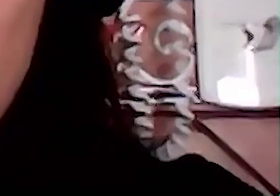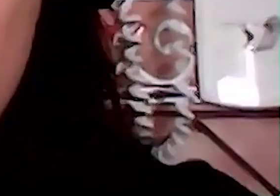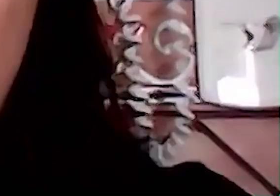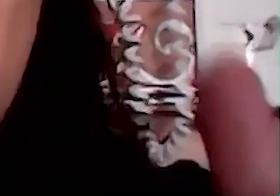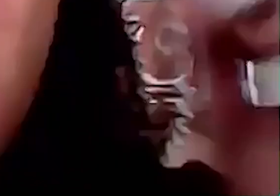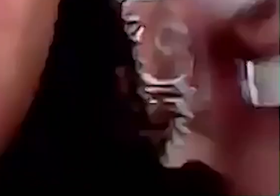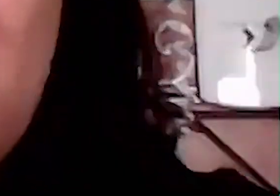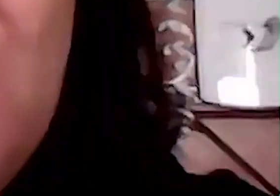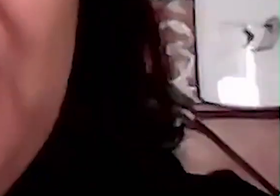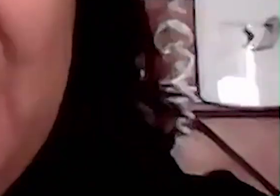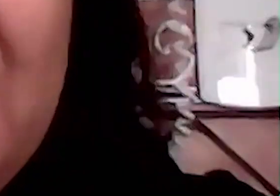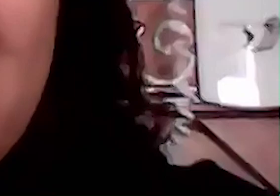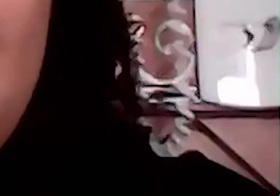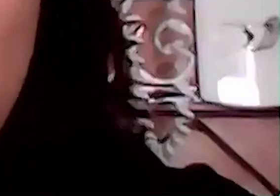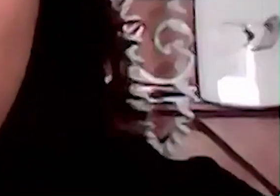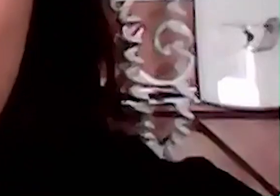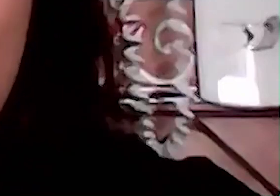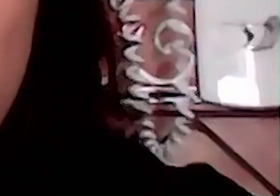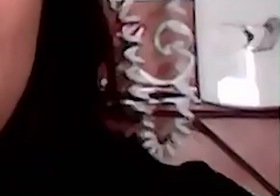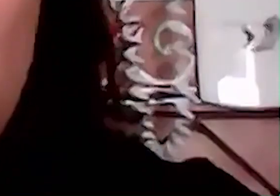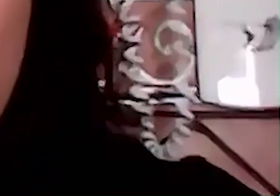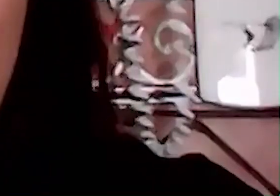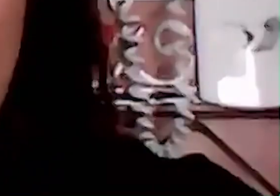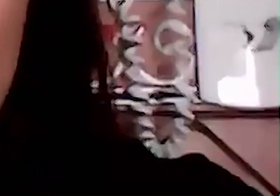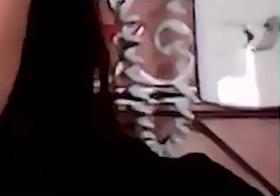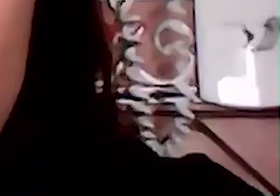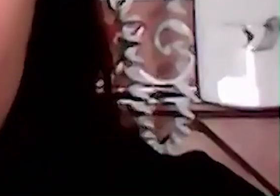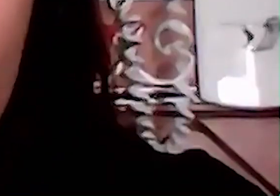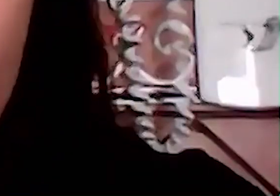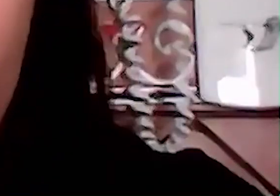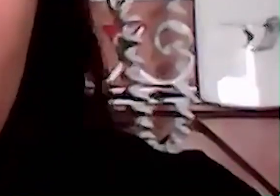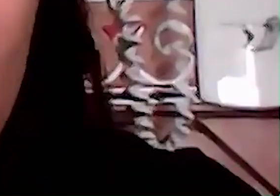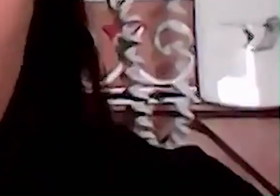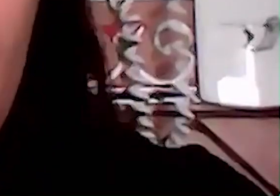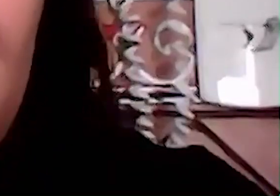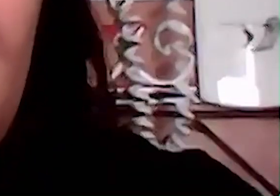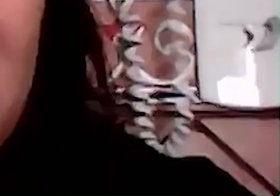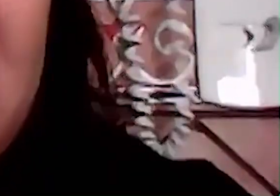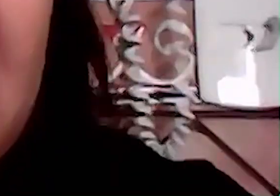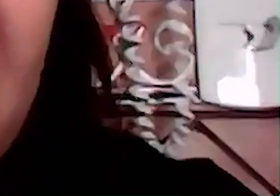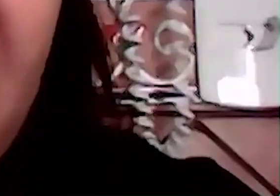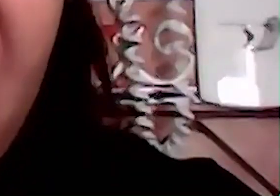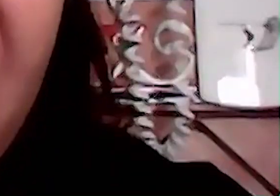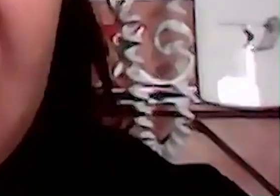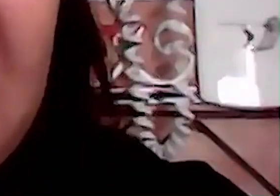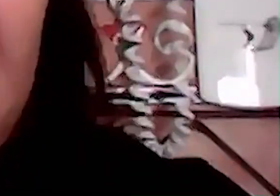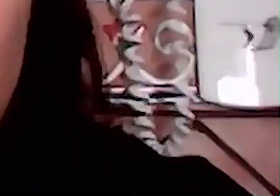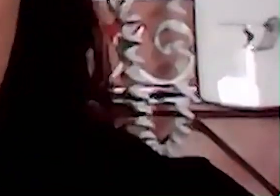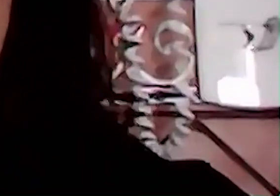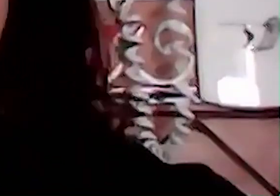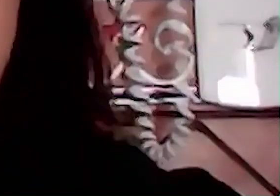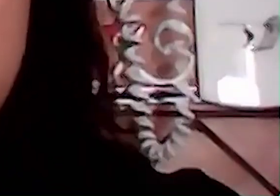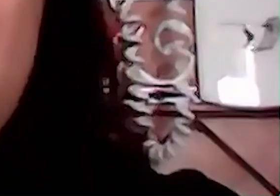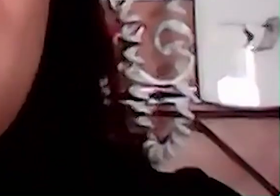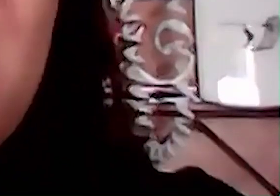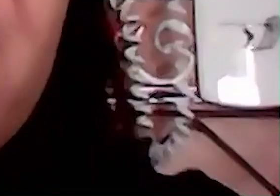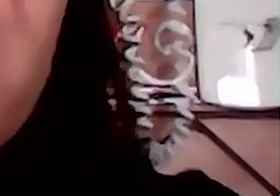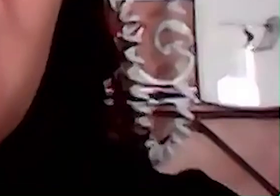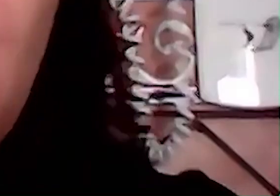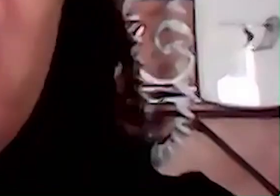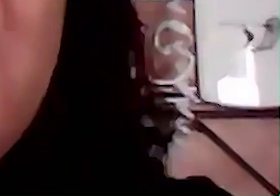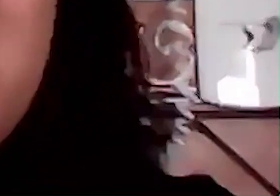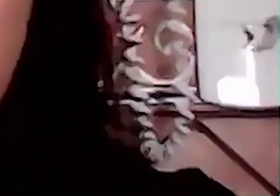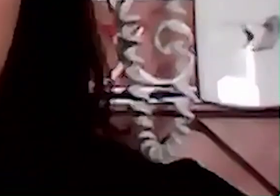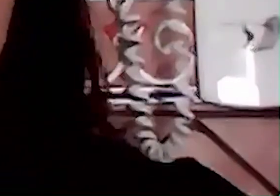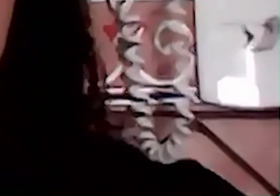eh algum alguém da da da plateia disse que perguntou se se tinha influenciado na